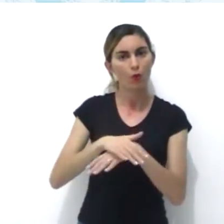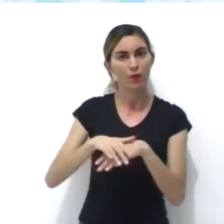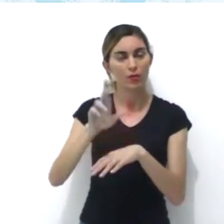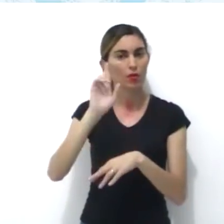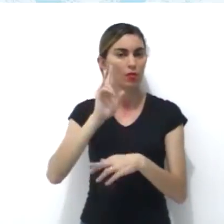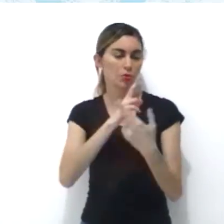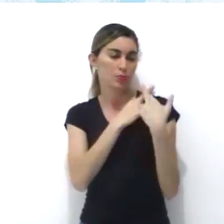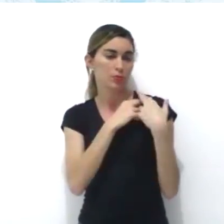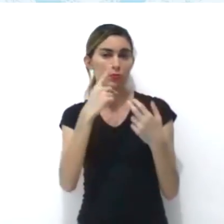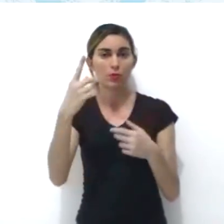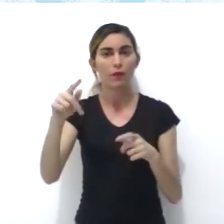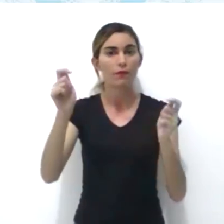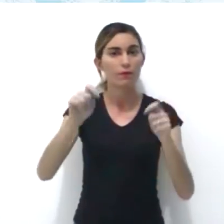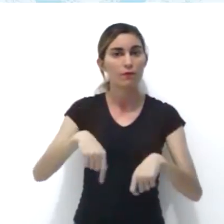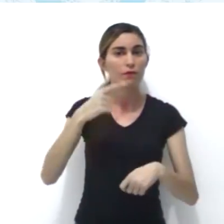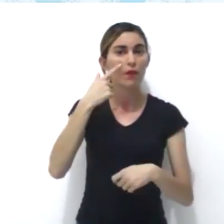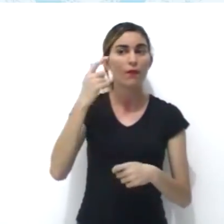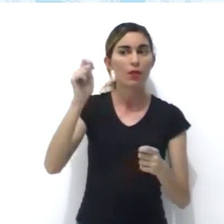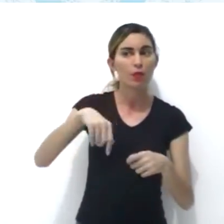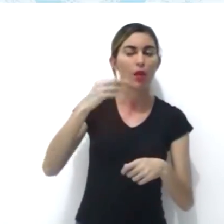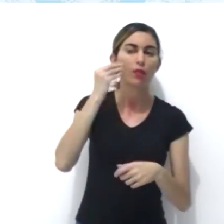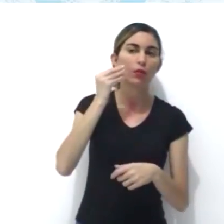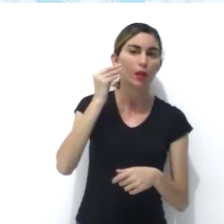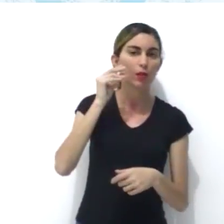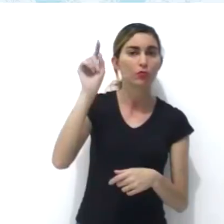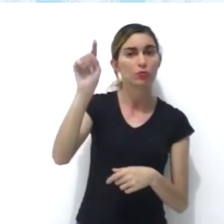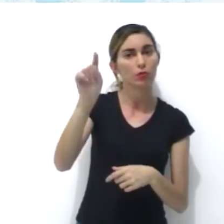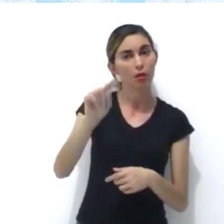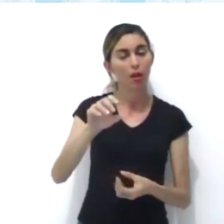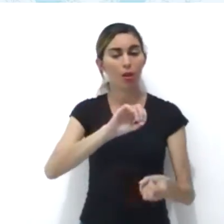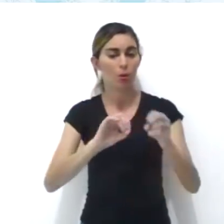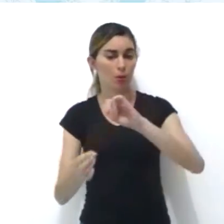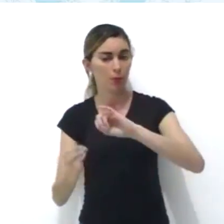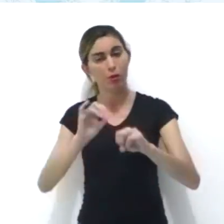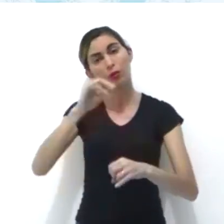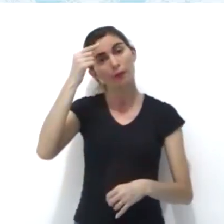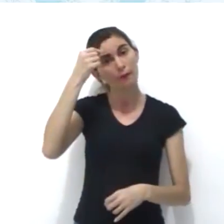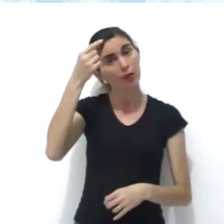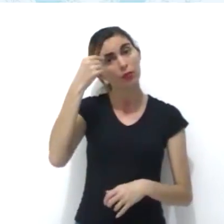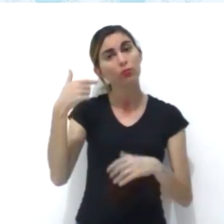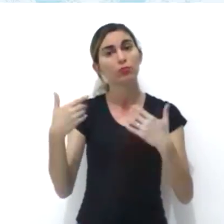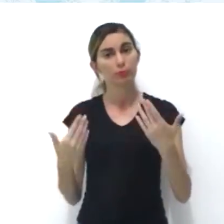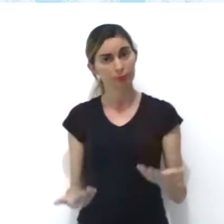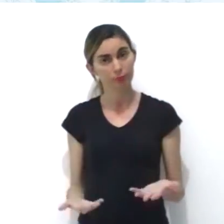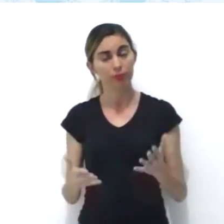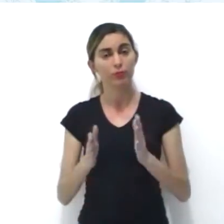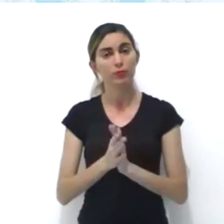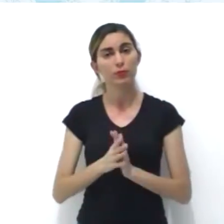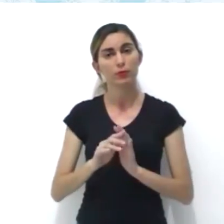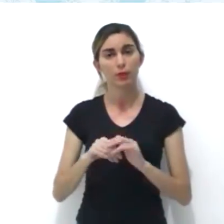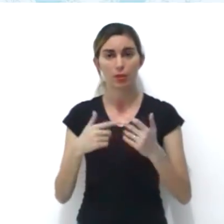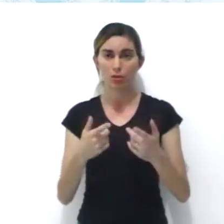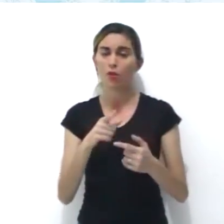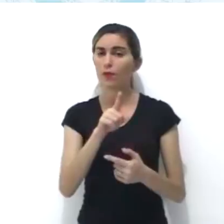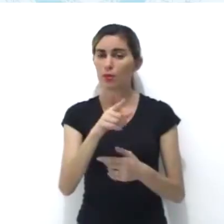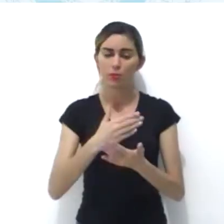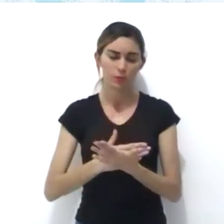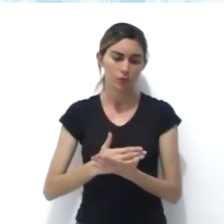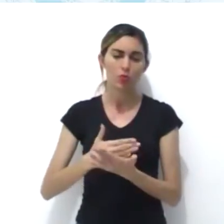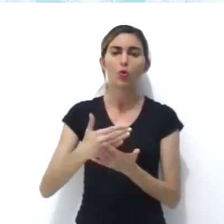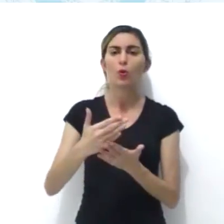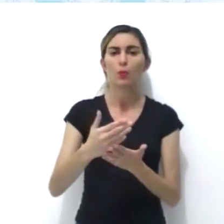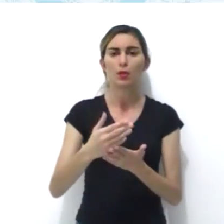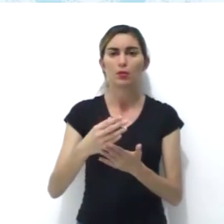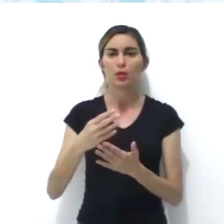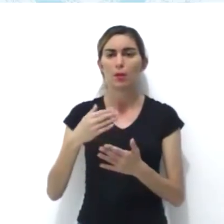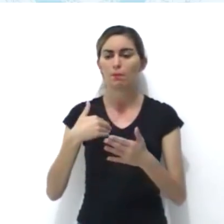conversar com o pessoal de lá e ver a possibilidade de você realizar seus testes no laboratório da universidade. E é questão de